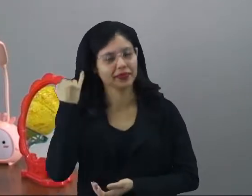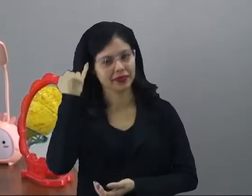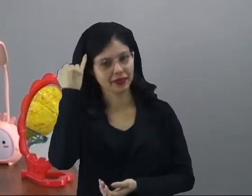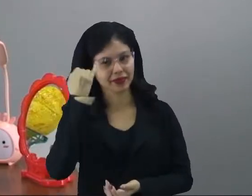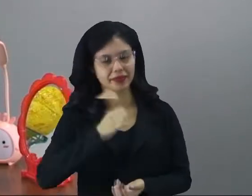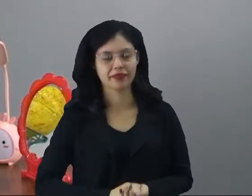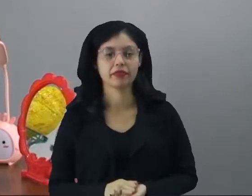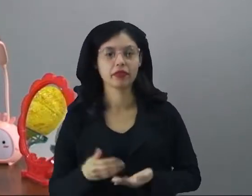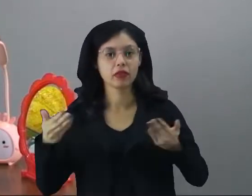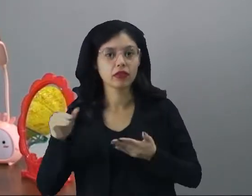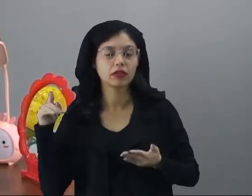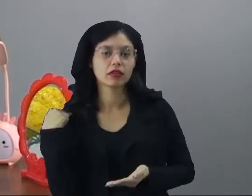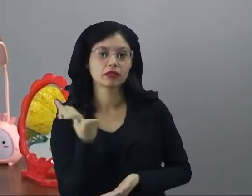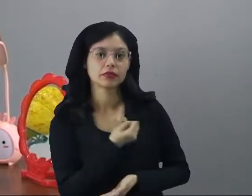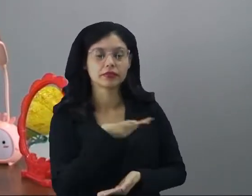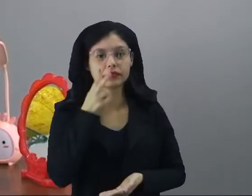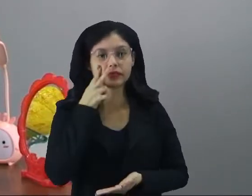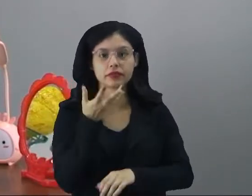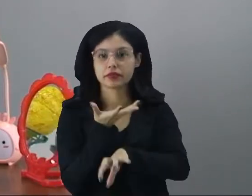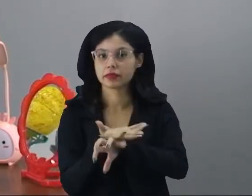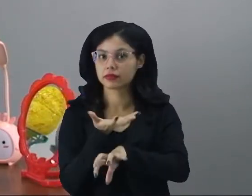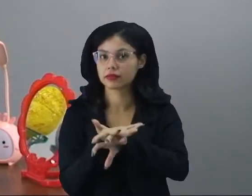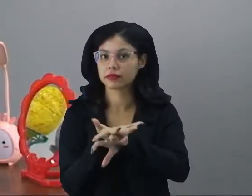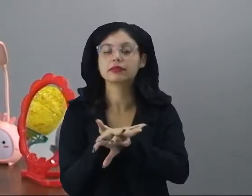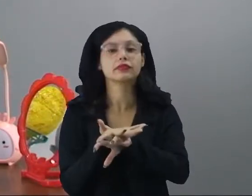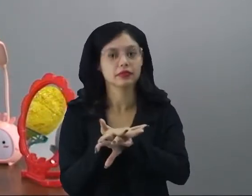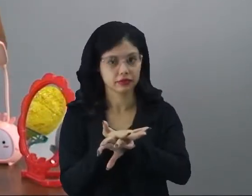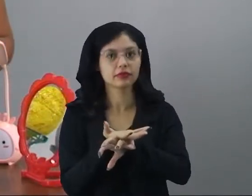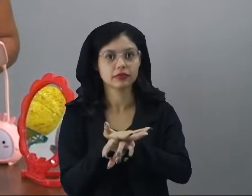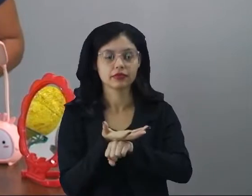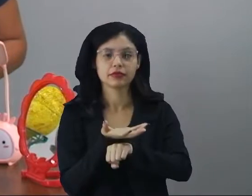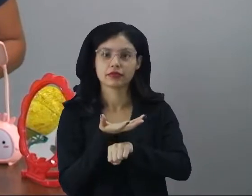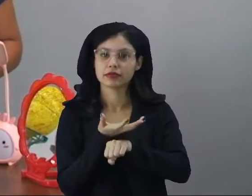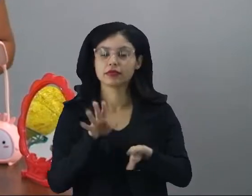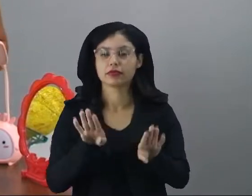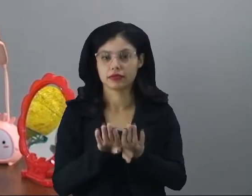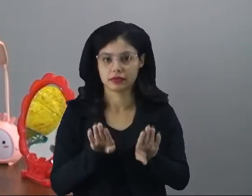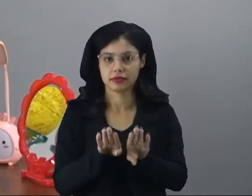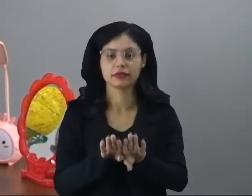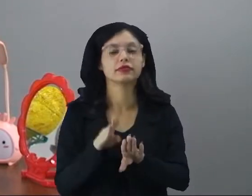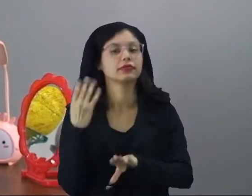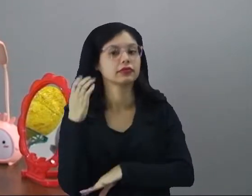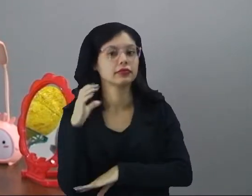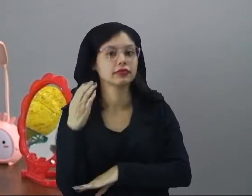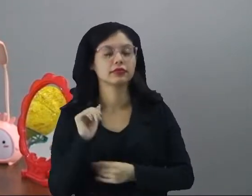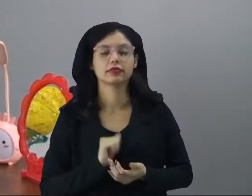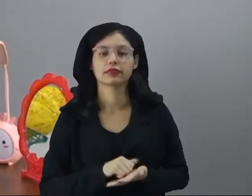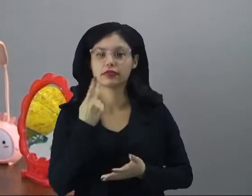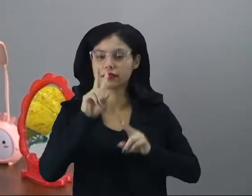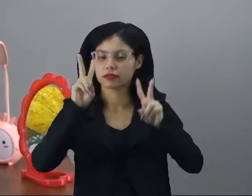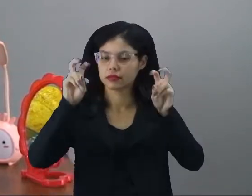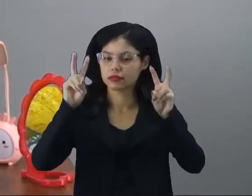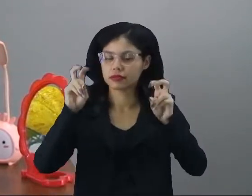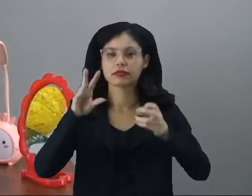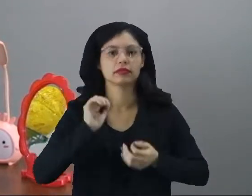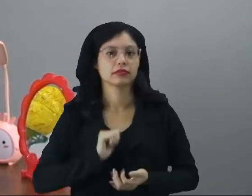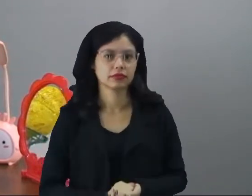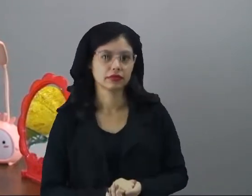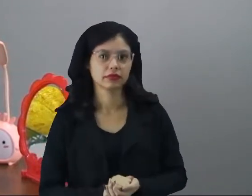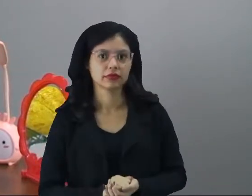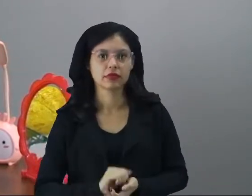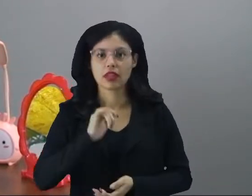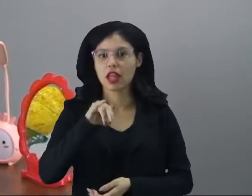principalmente. Hoje nós vamos ver a disciplina de ciências e vamos falar sobre os objetos luminosos e os